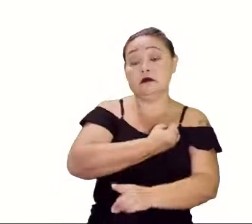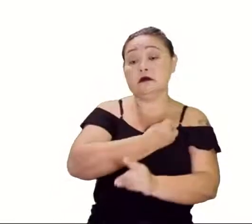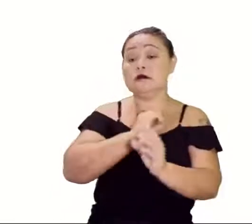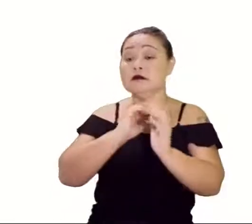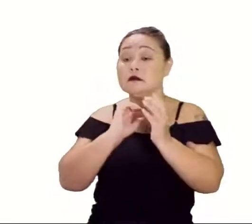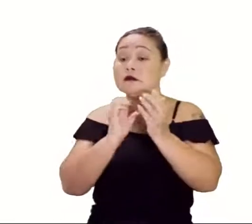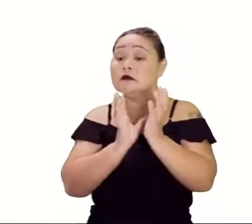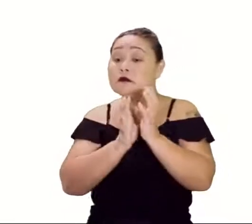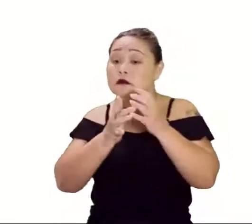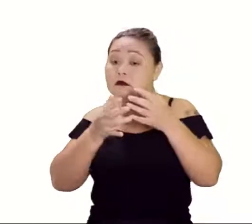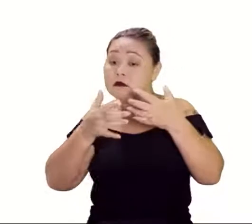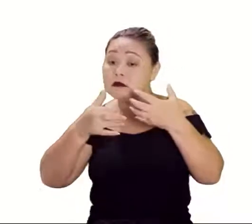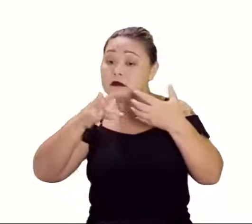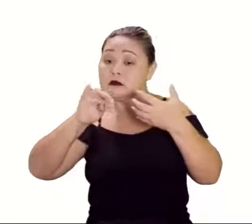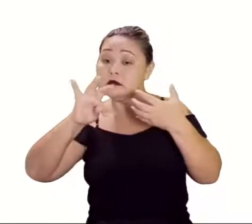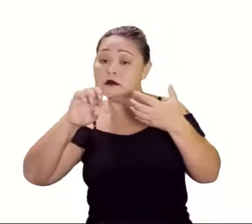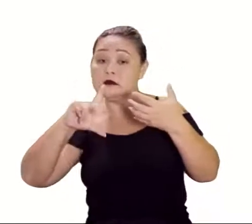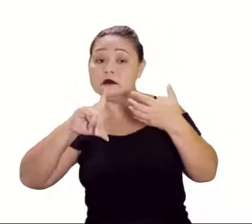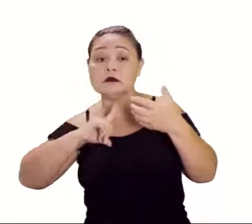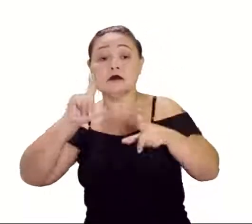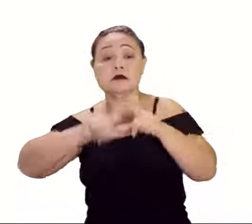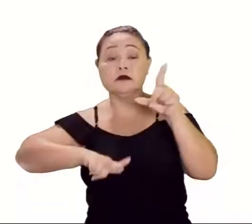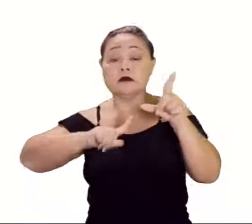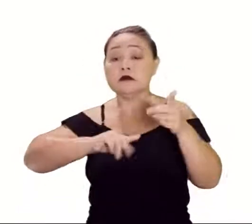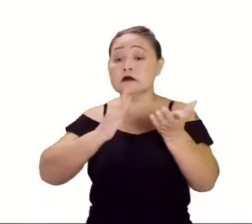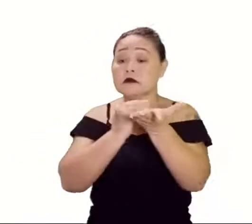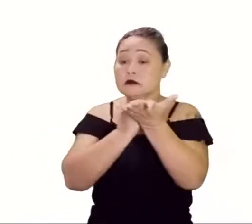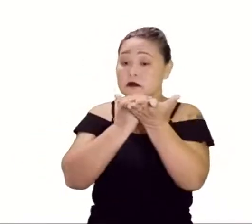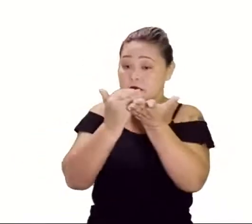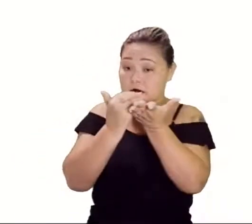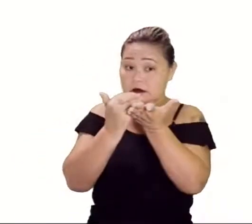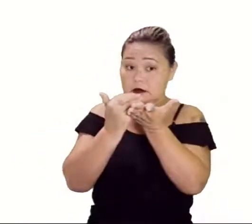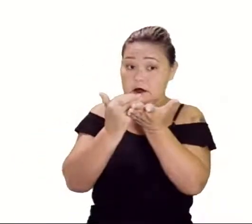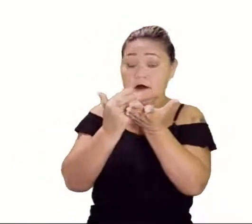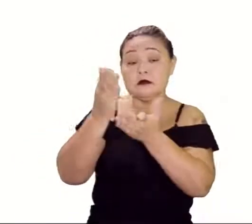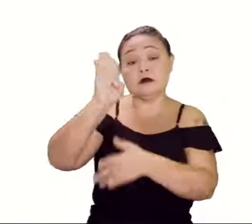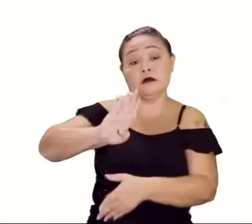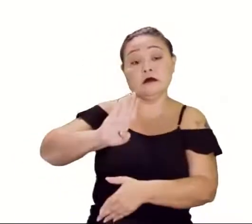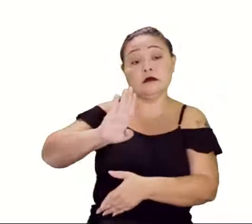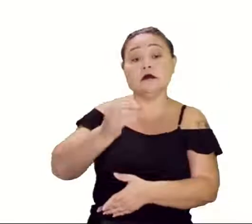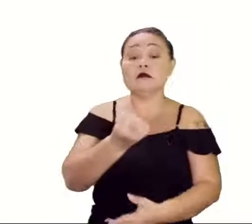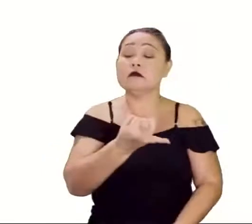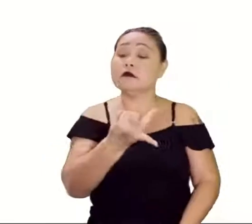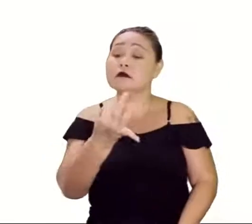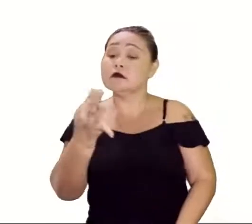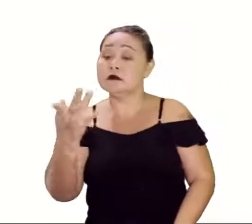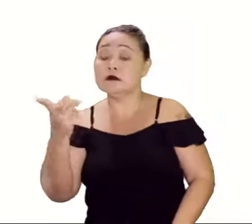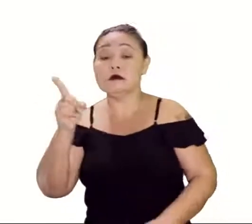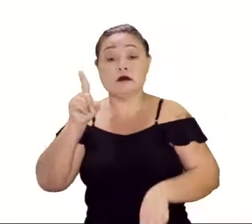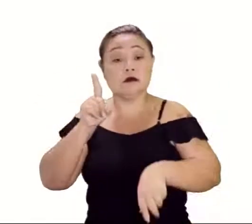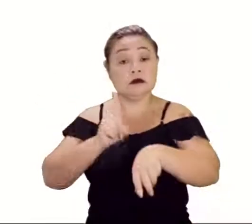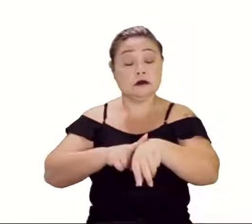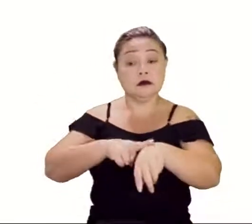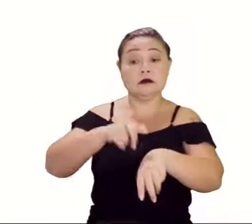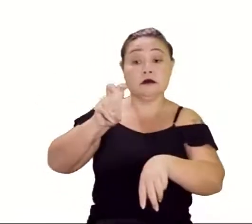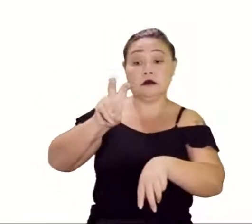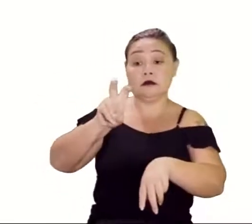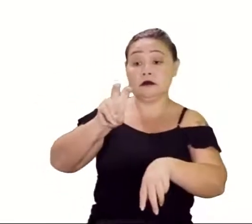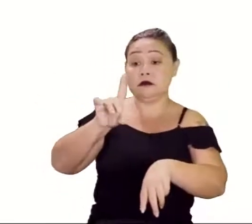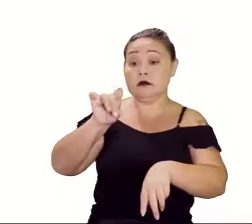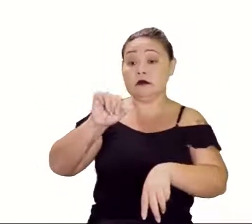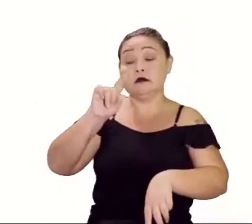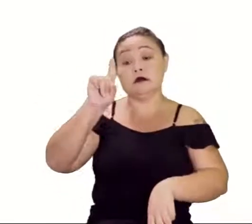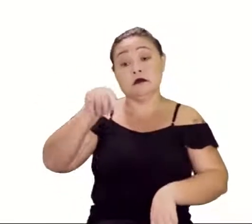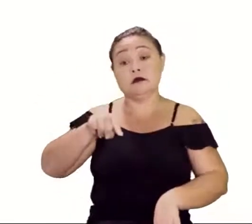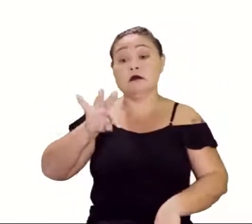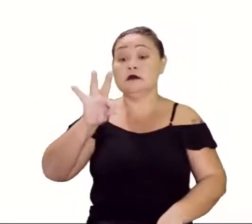número de bactérias. Letra A, inicial, e a letra B, quando t é 5 dias e